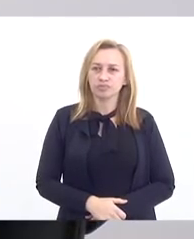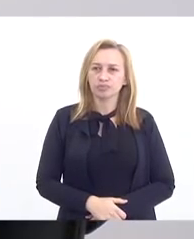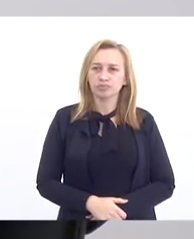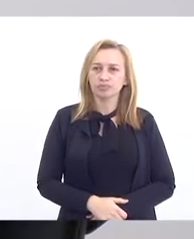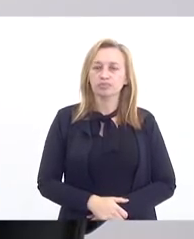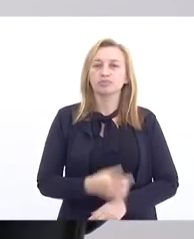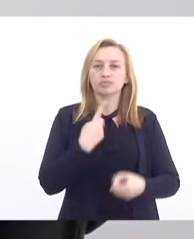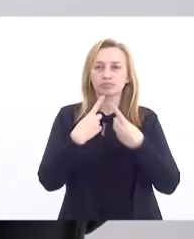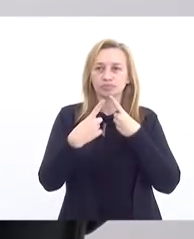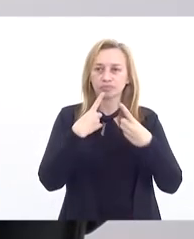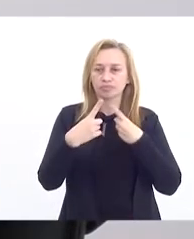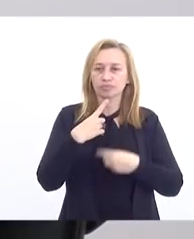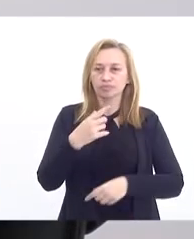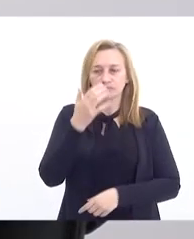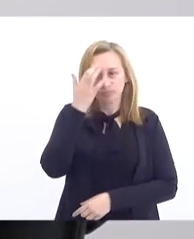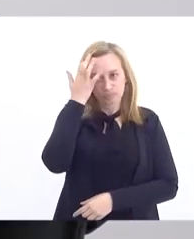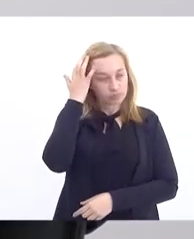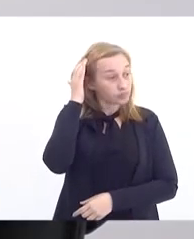Em discussão.